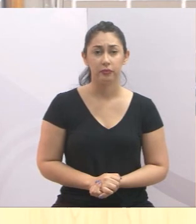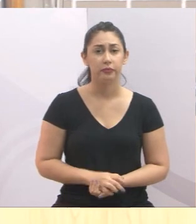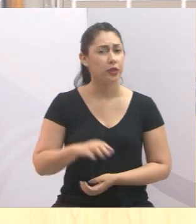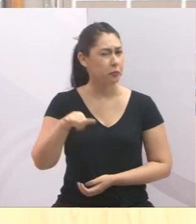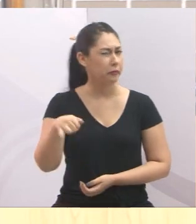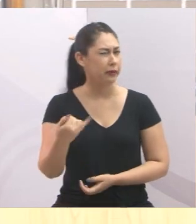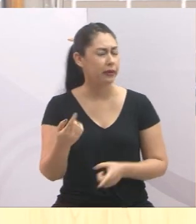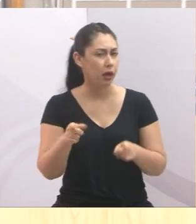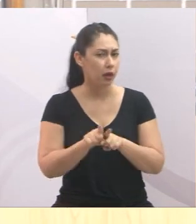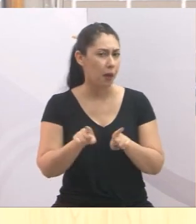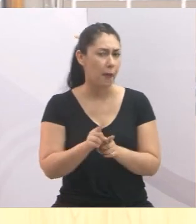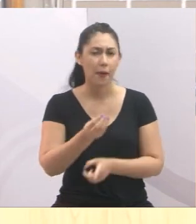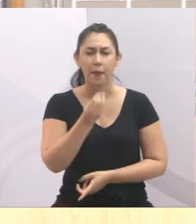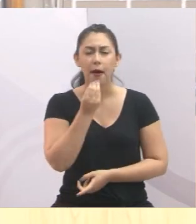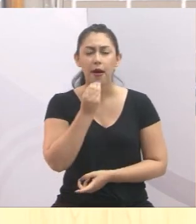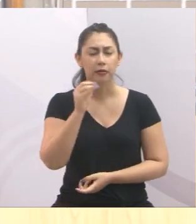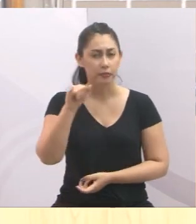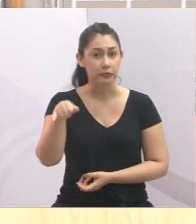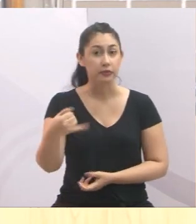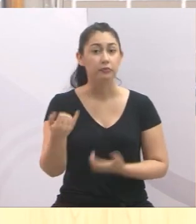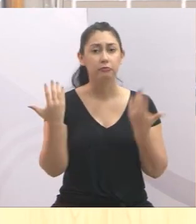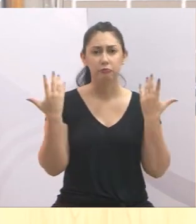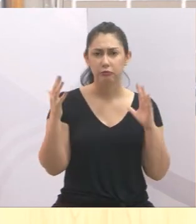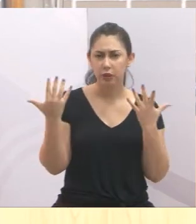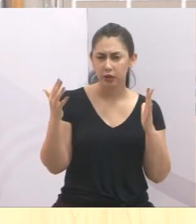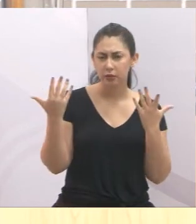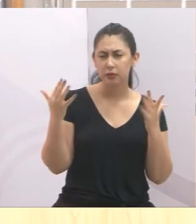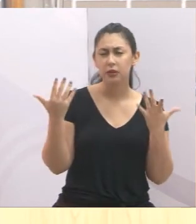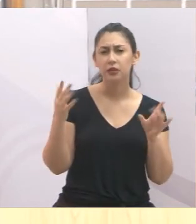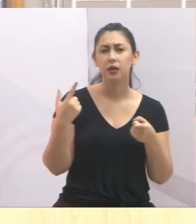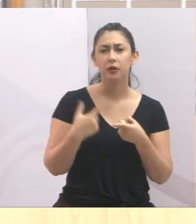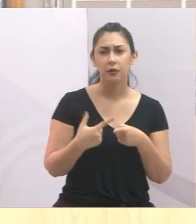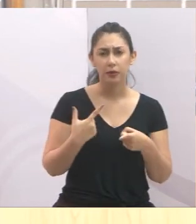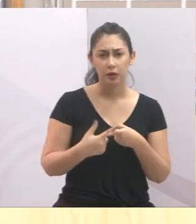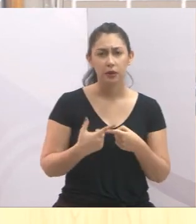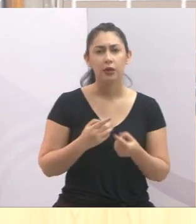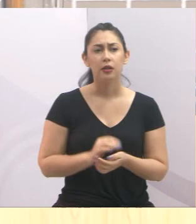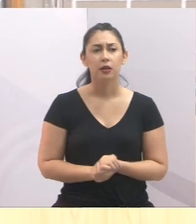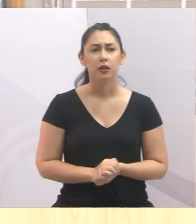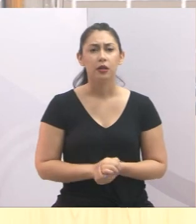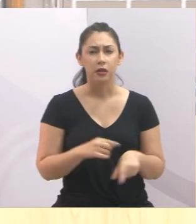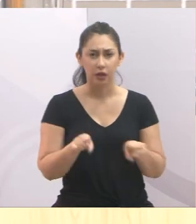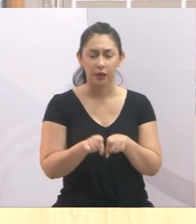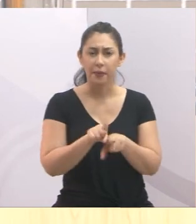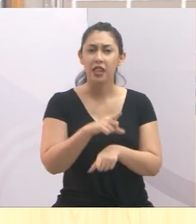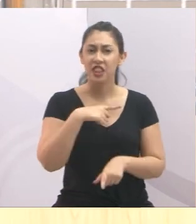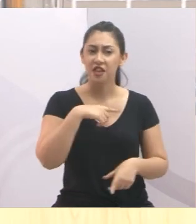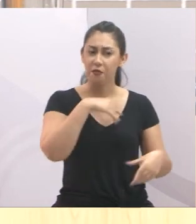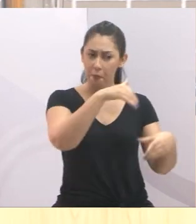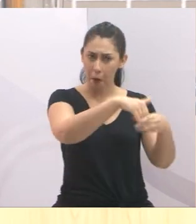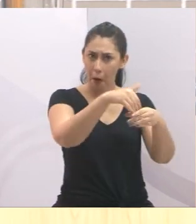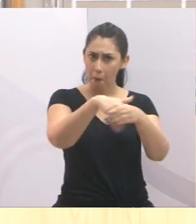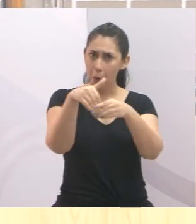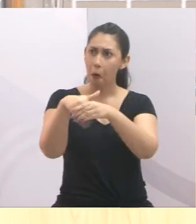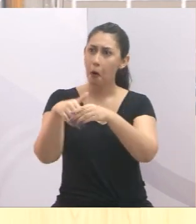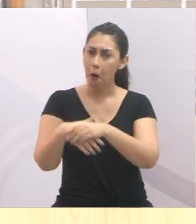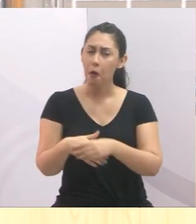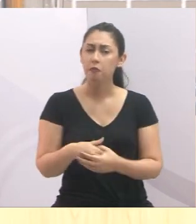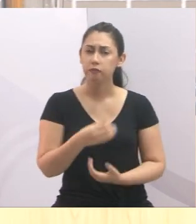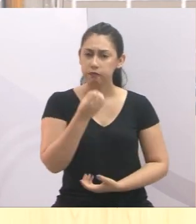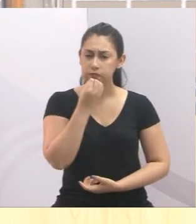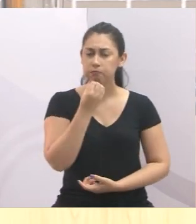Aproveitamos a oportunidade para parabenizar pela expressiva votação na eleição municipal,